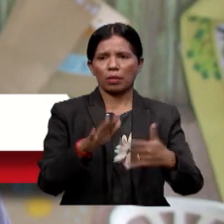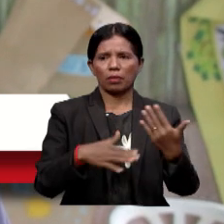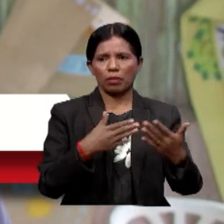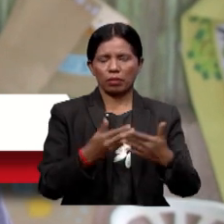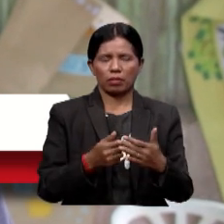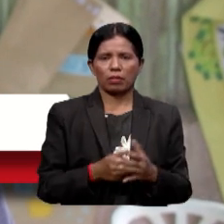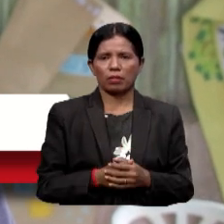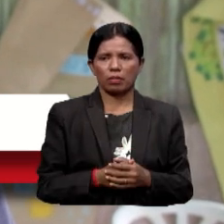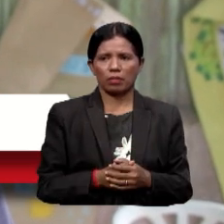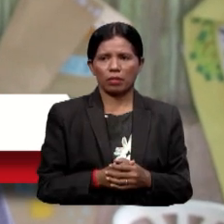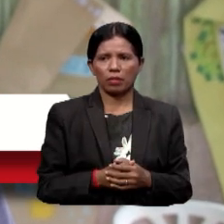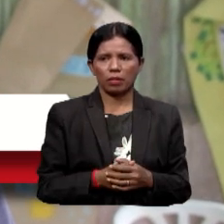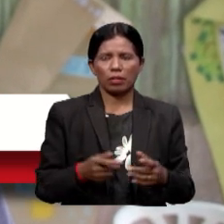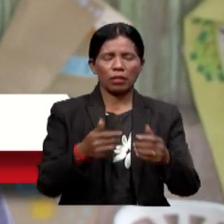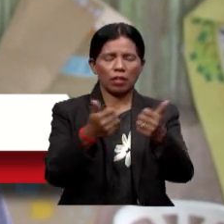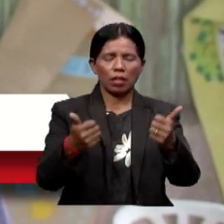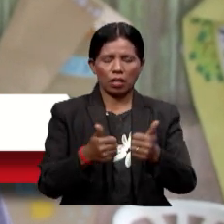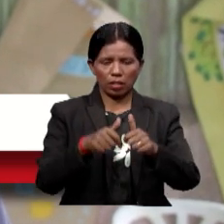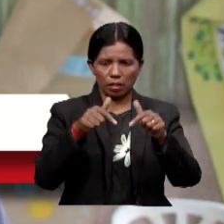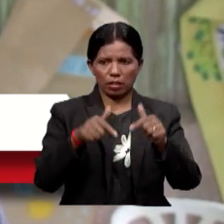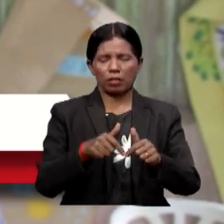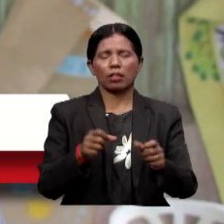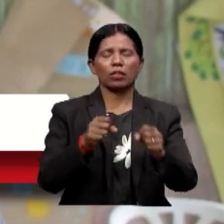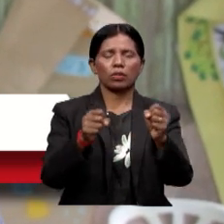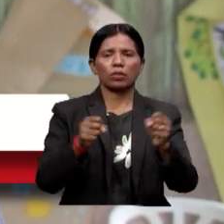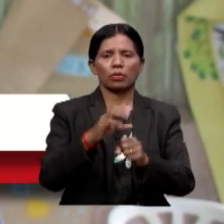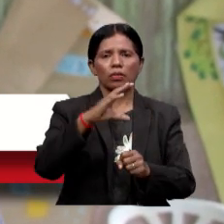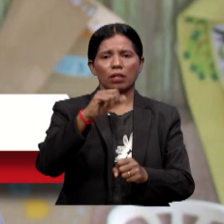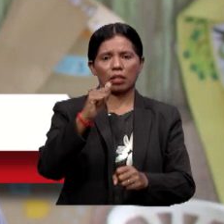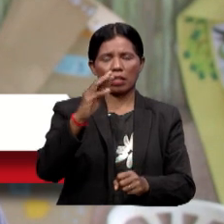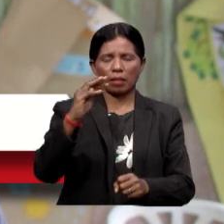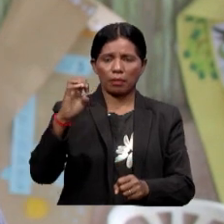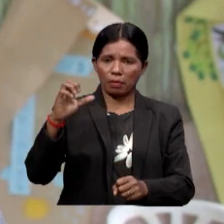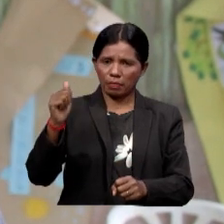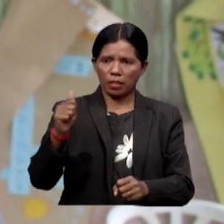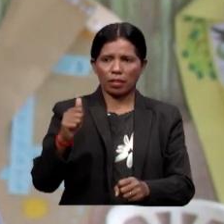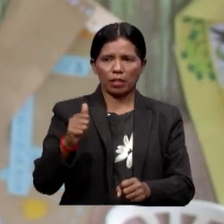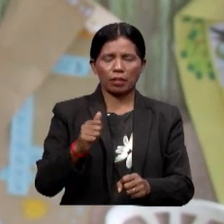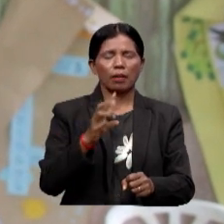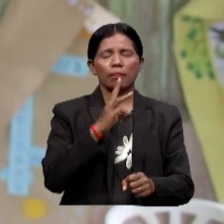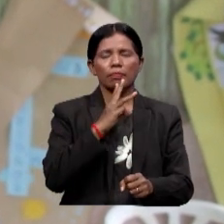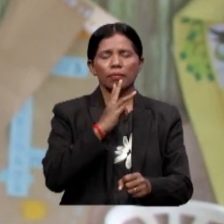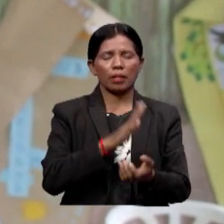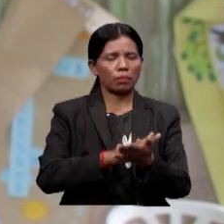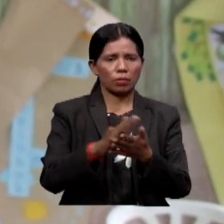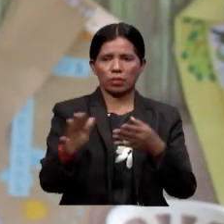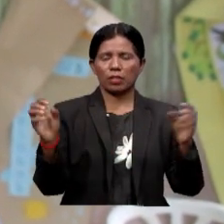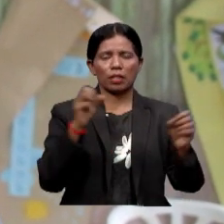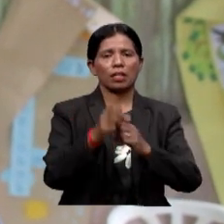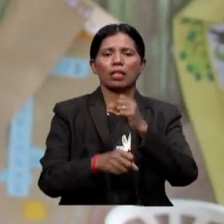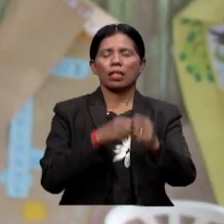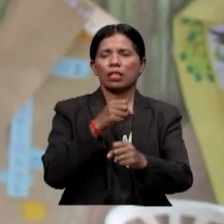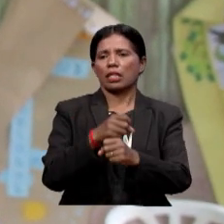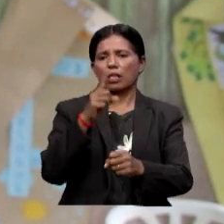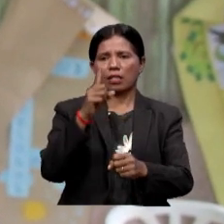ba de Fato Francisco suku kamea posto presure pai la bemos durante tinang ida